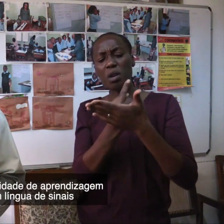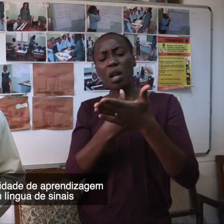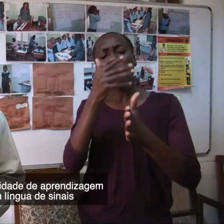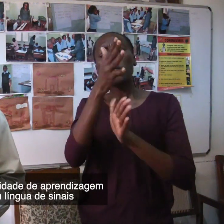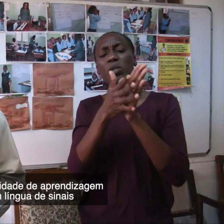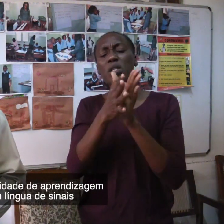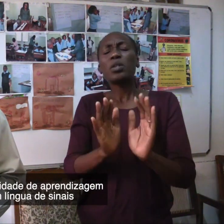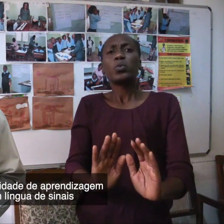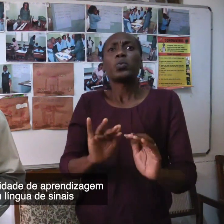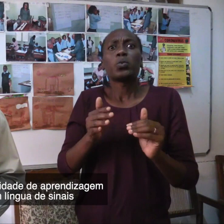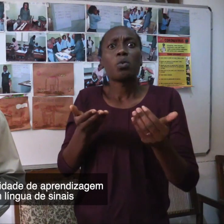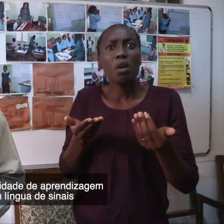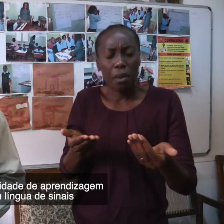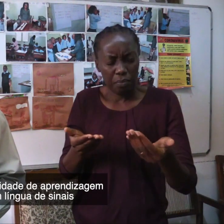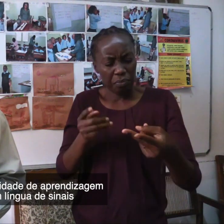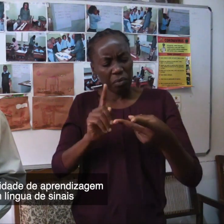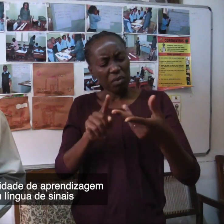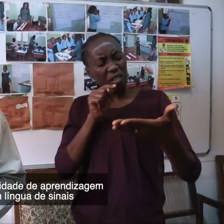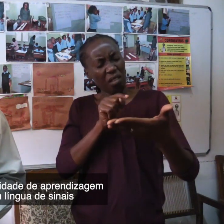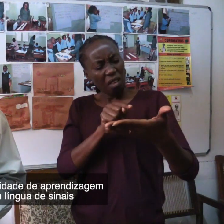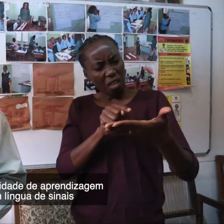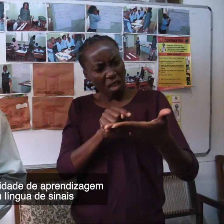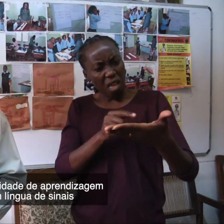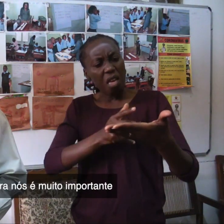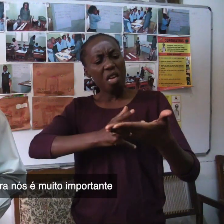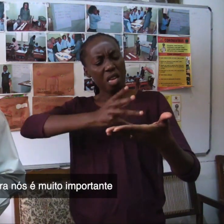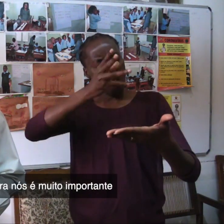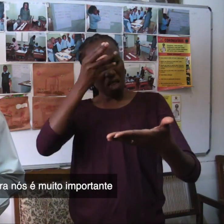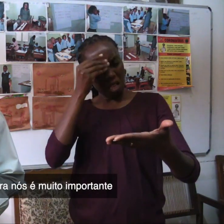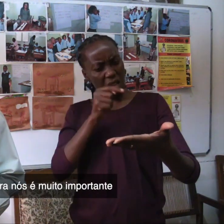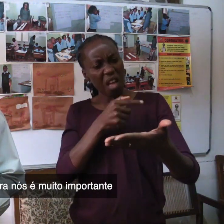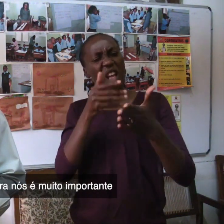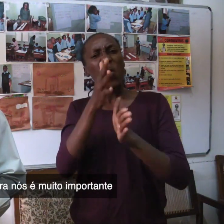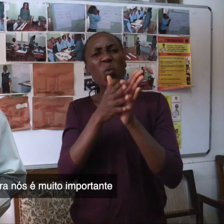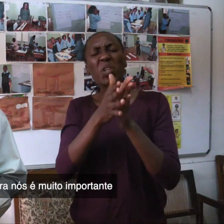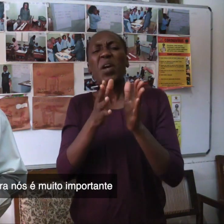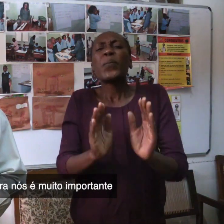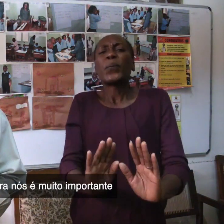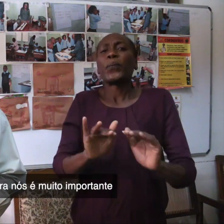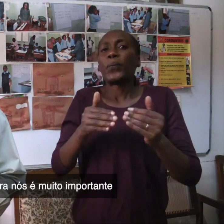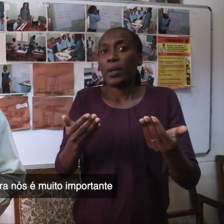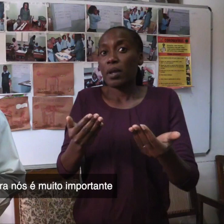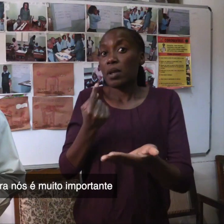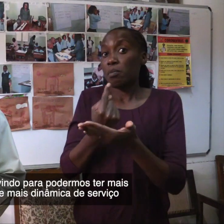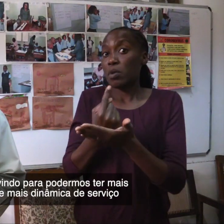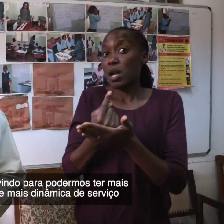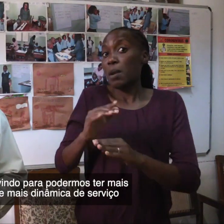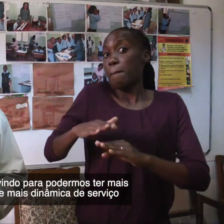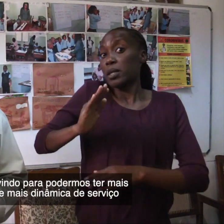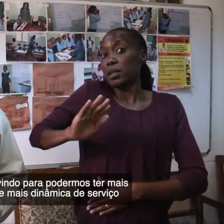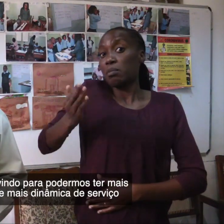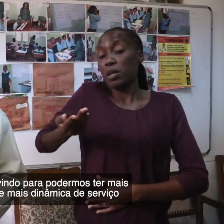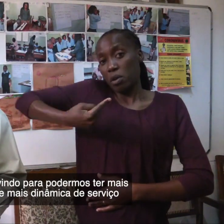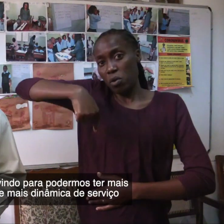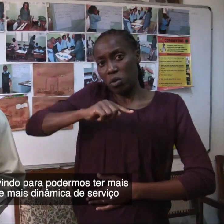a necessidade de uma aprendizagem em língua de sinais. E para isso, para nós, é muito importante estar